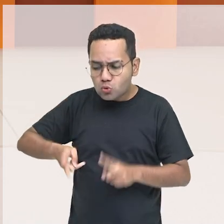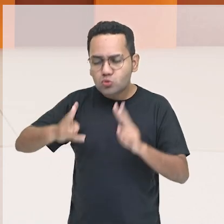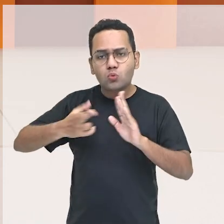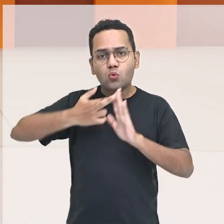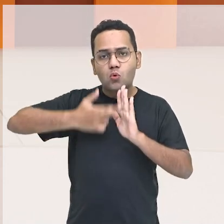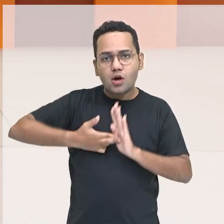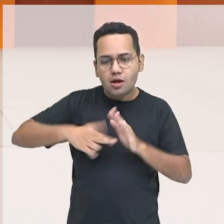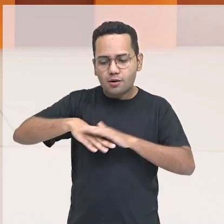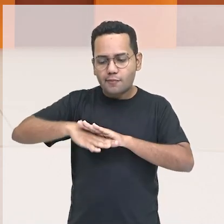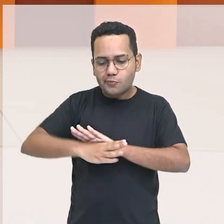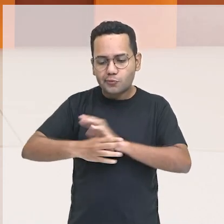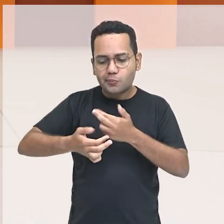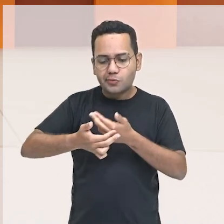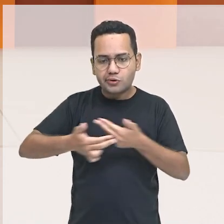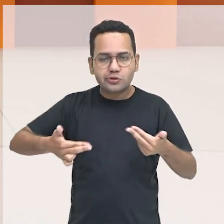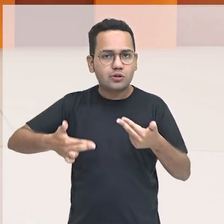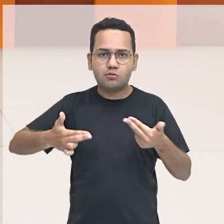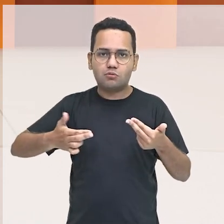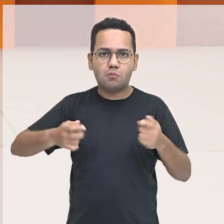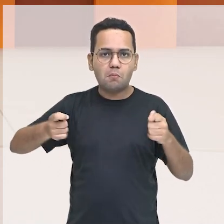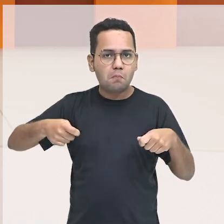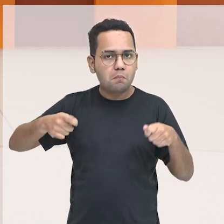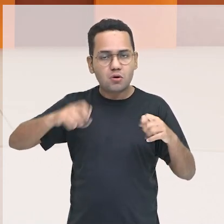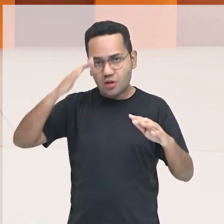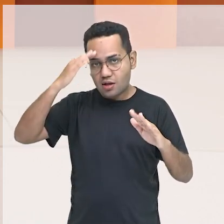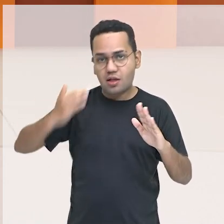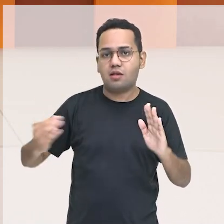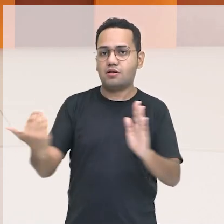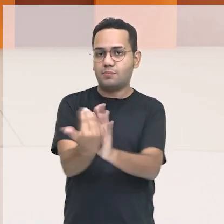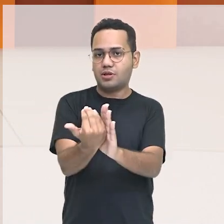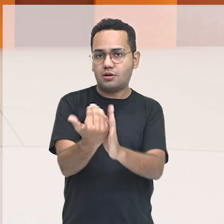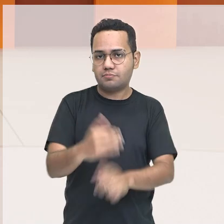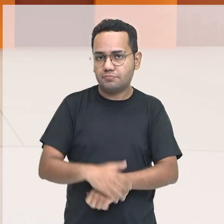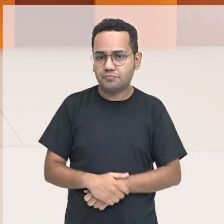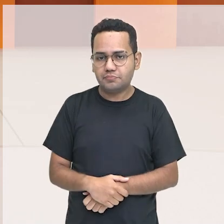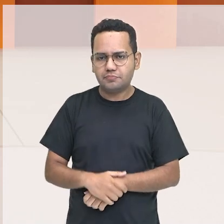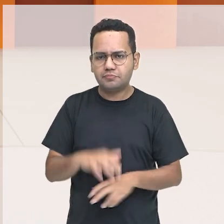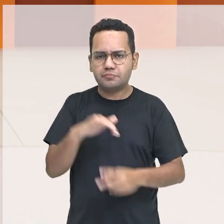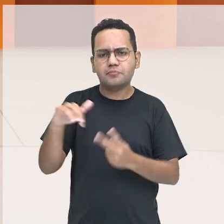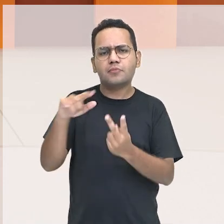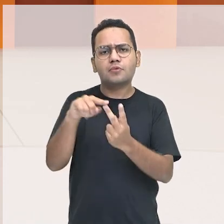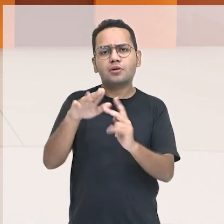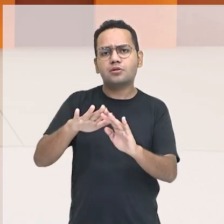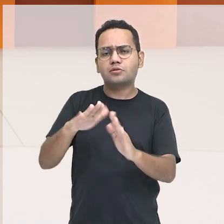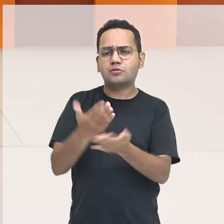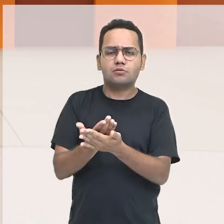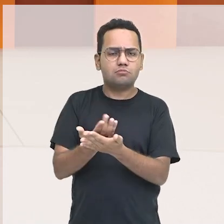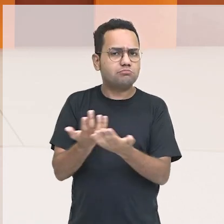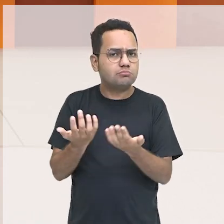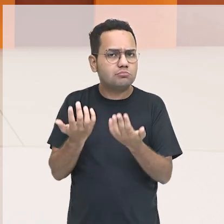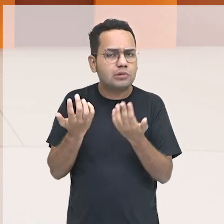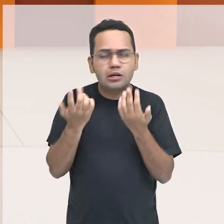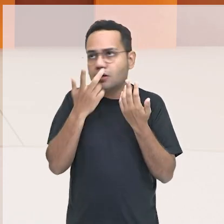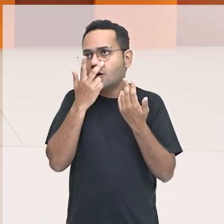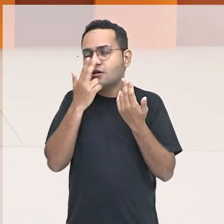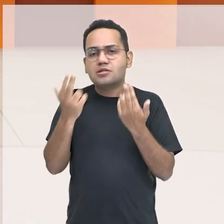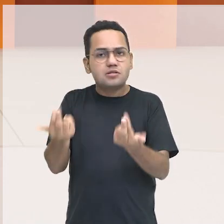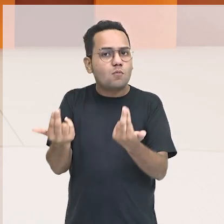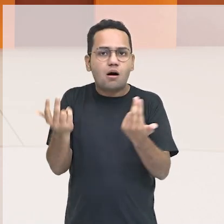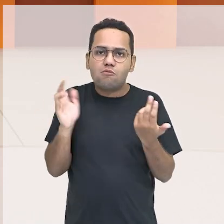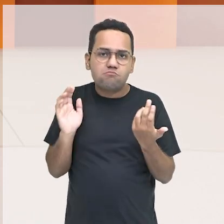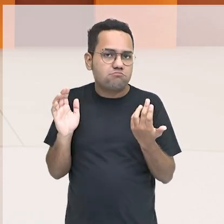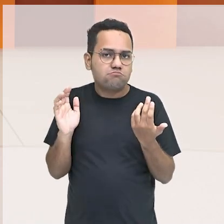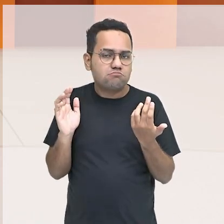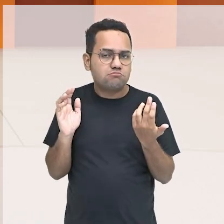sociedade espera que você viva. Então, a família, a escola é um mecanismo, né, um mecanismo de